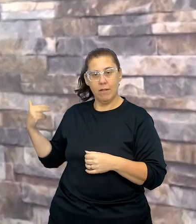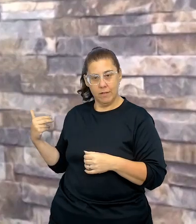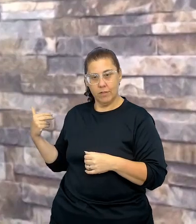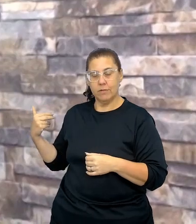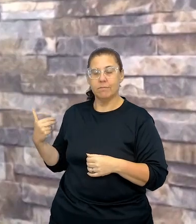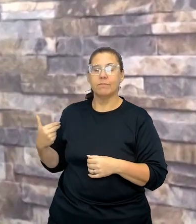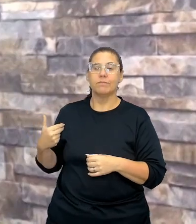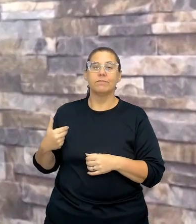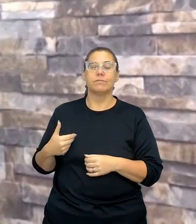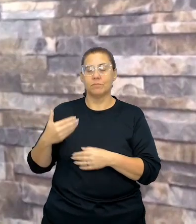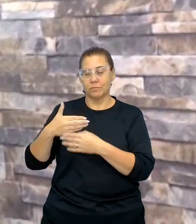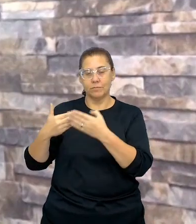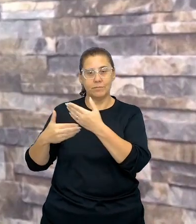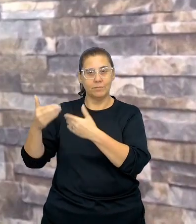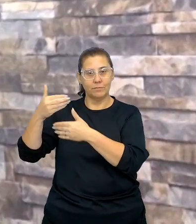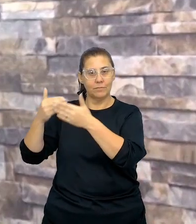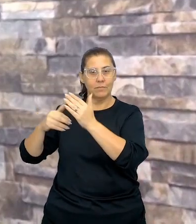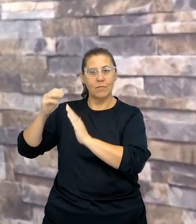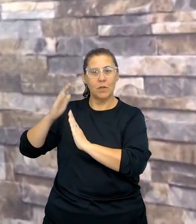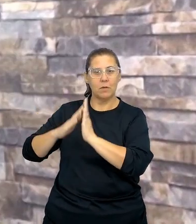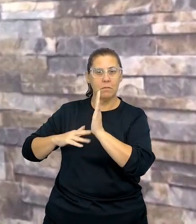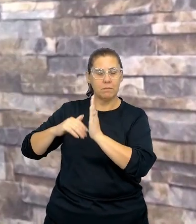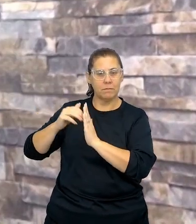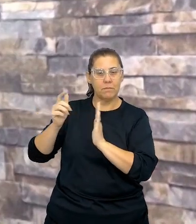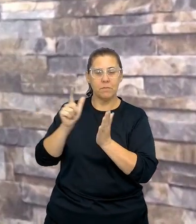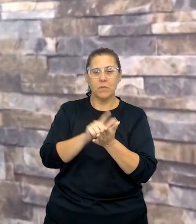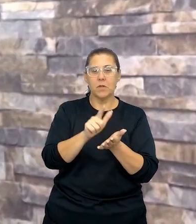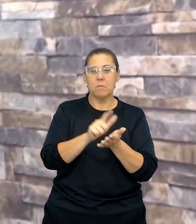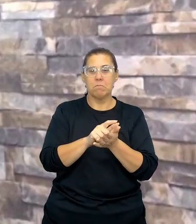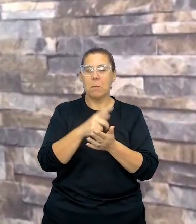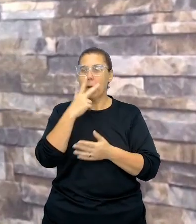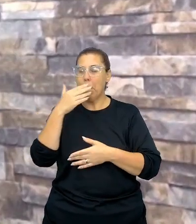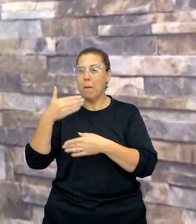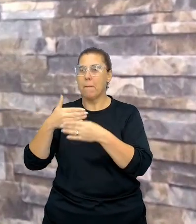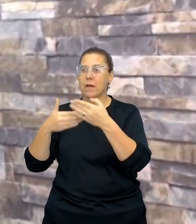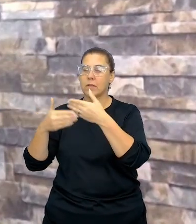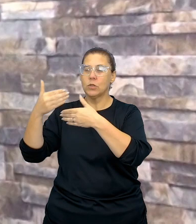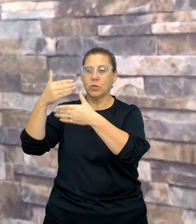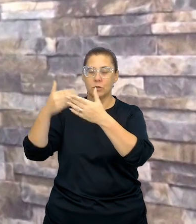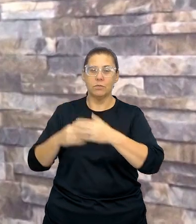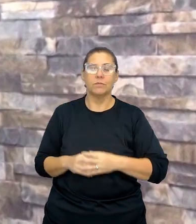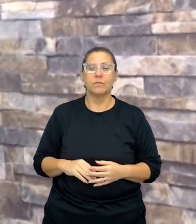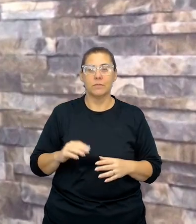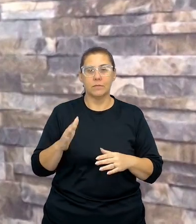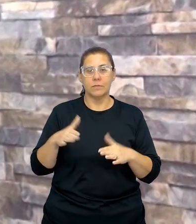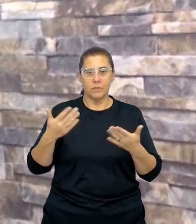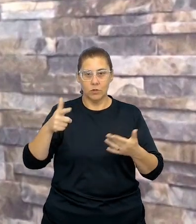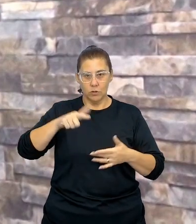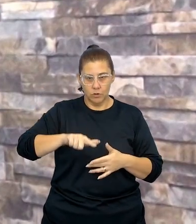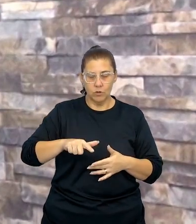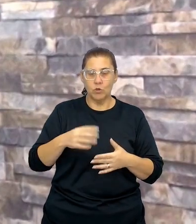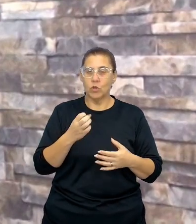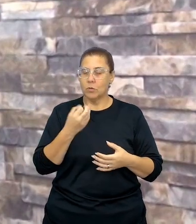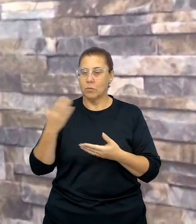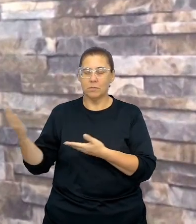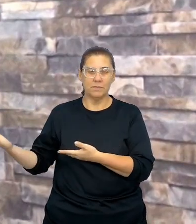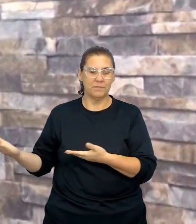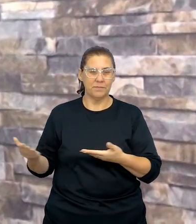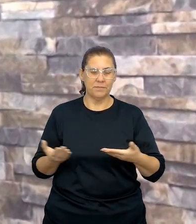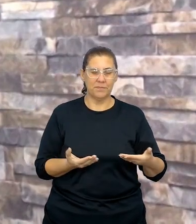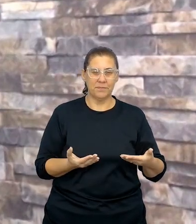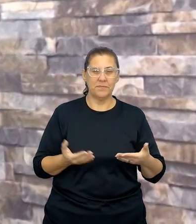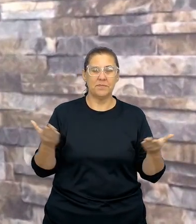uma parede que tem um papel de parede que imita aí tijolos. Então, mais uma vez, sejam todos muito bem-vindos. Agora